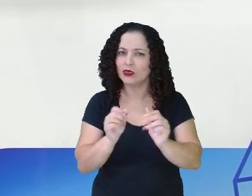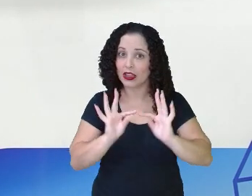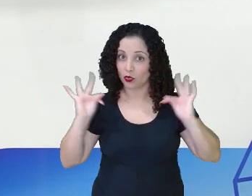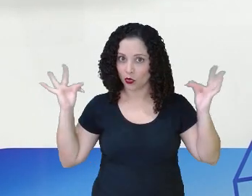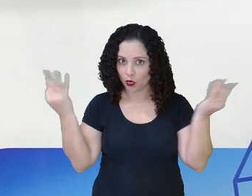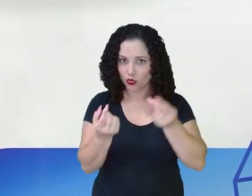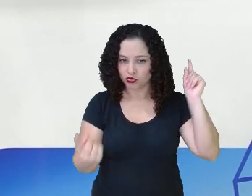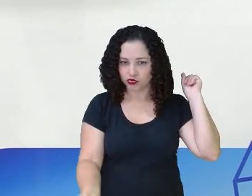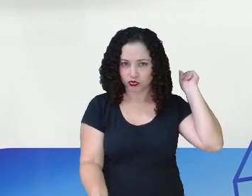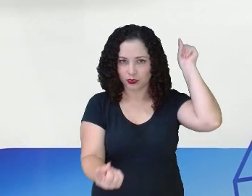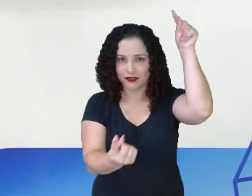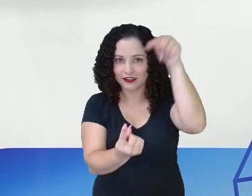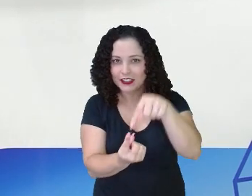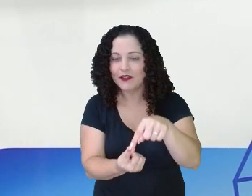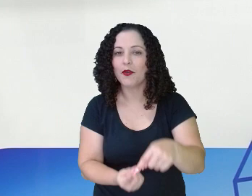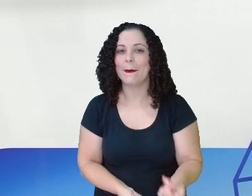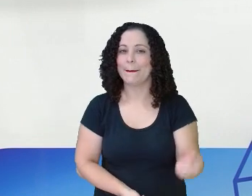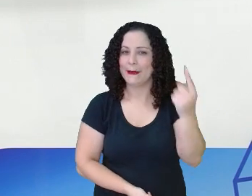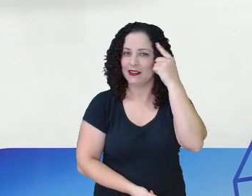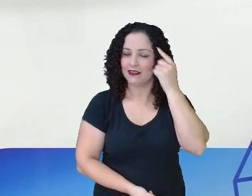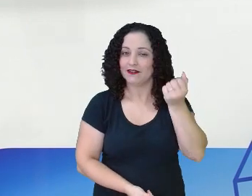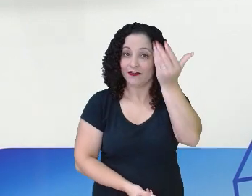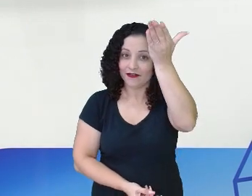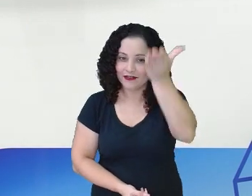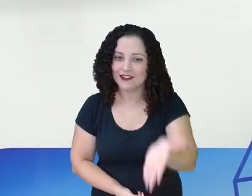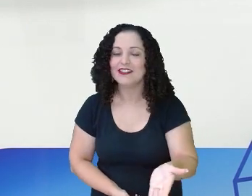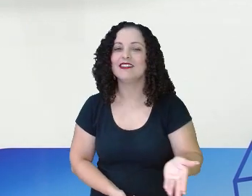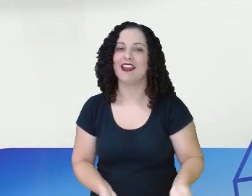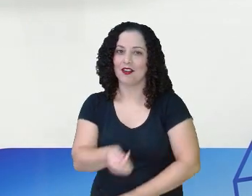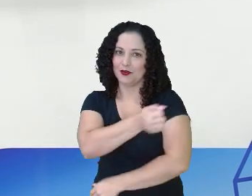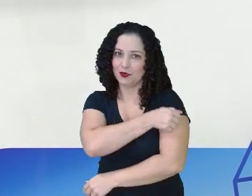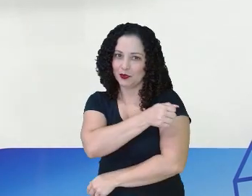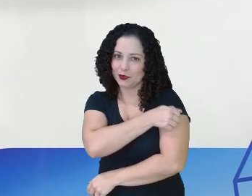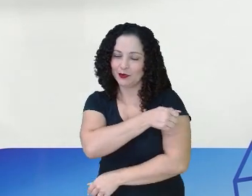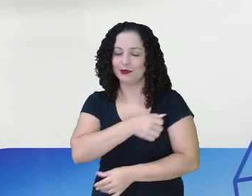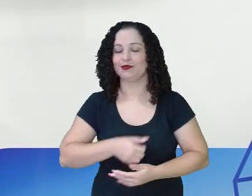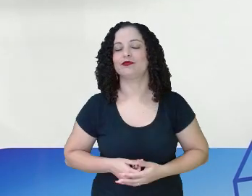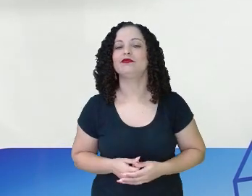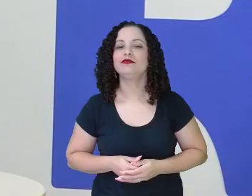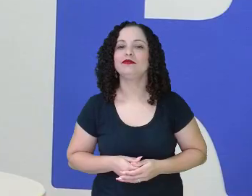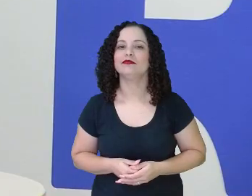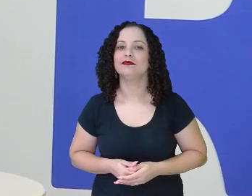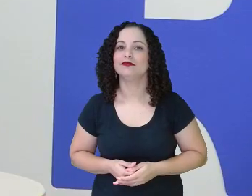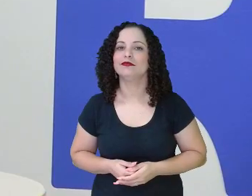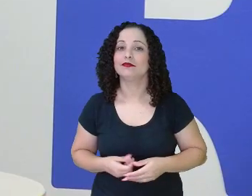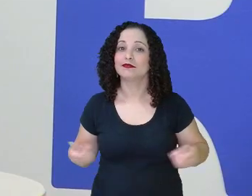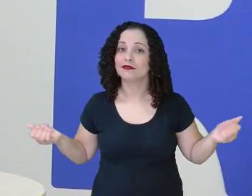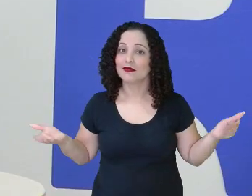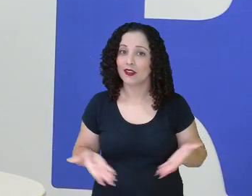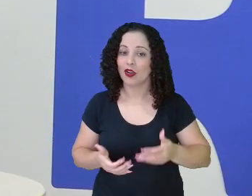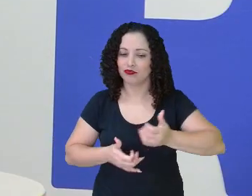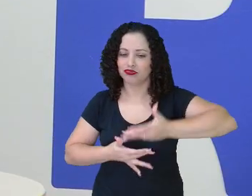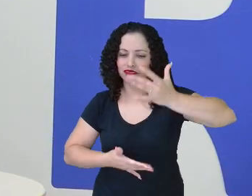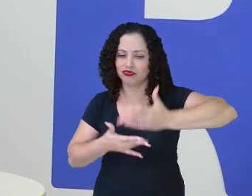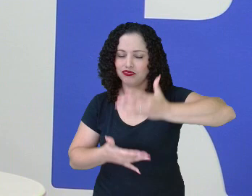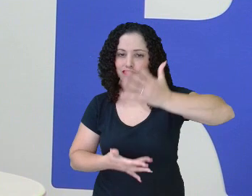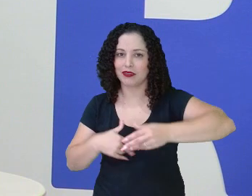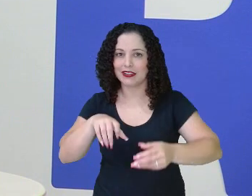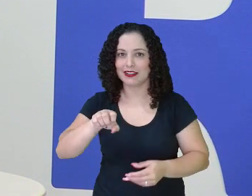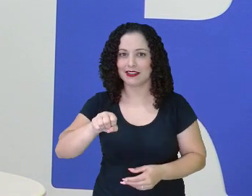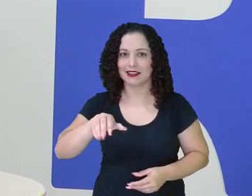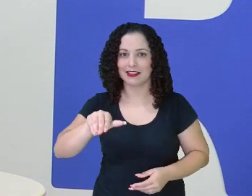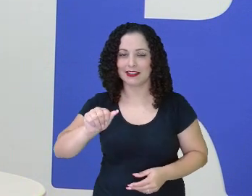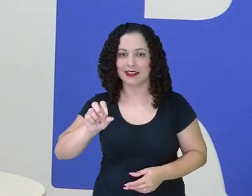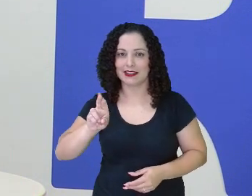mundo junto nessa, pensando em você, que é aluno da rede. E aí, professora? Chegar aí você falando, foram chegando mais, o Saulo mandando um